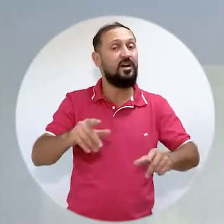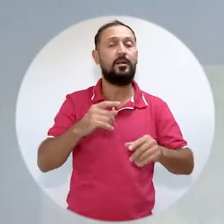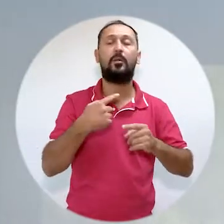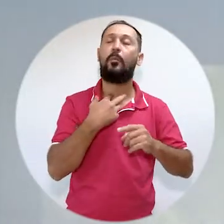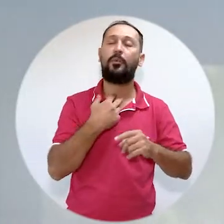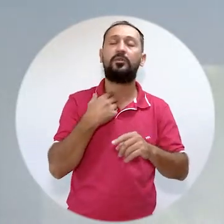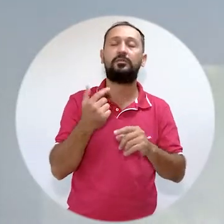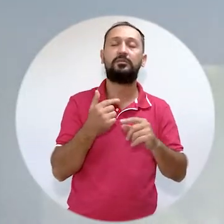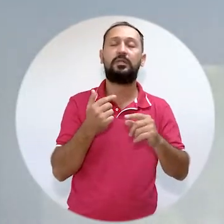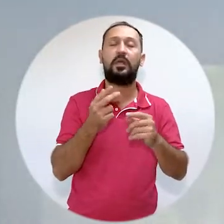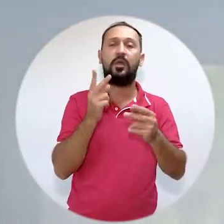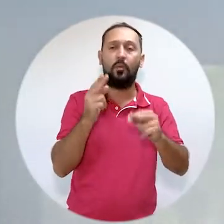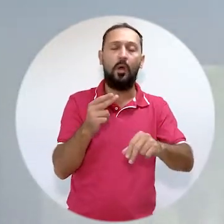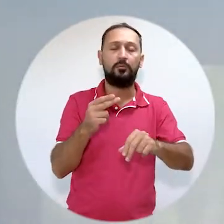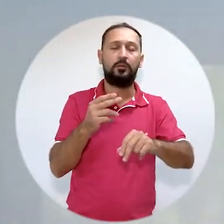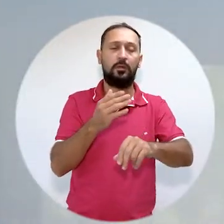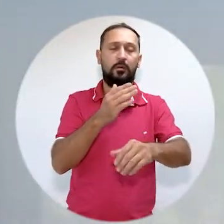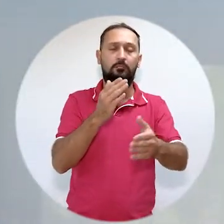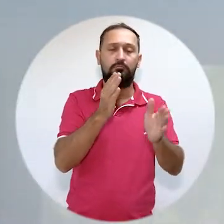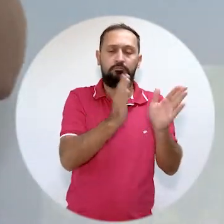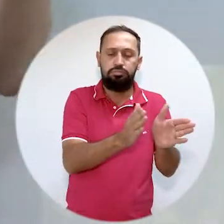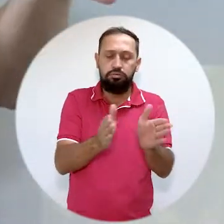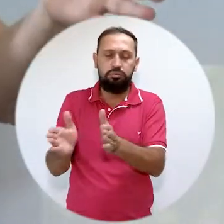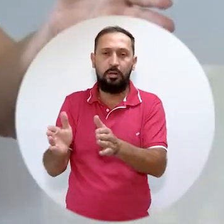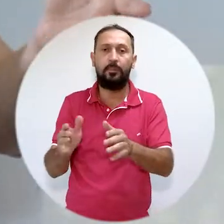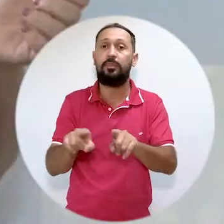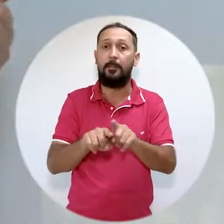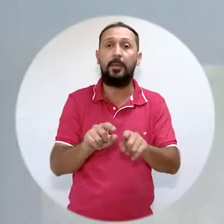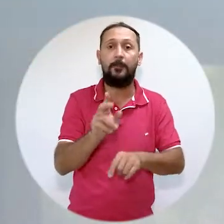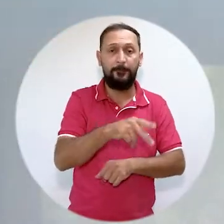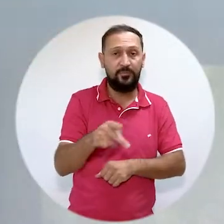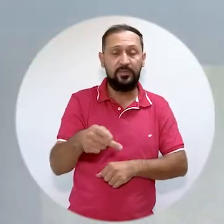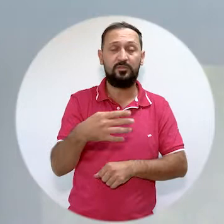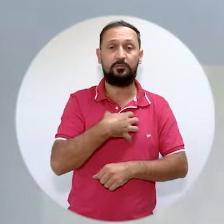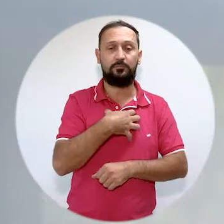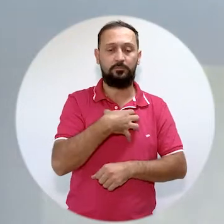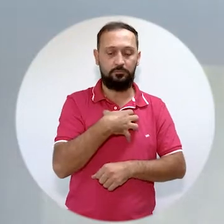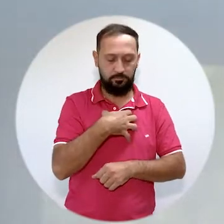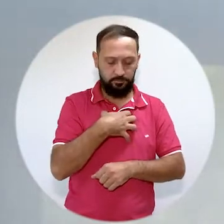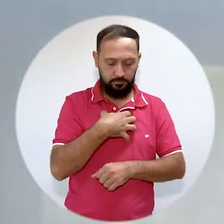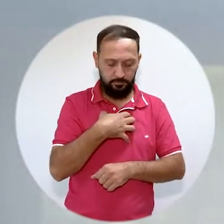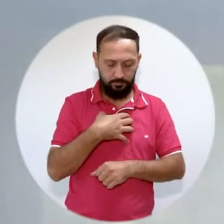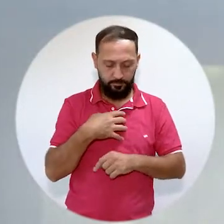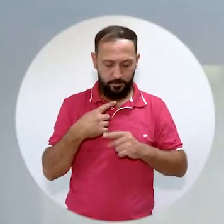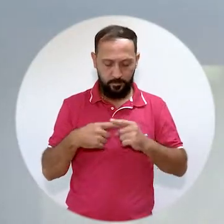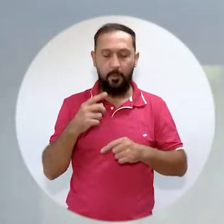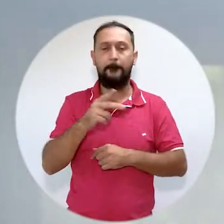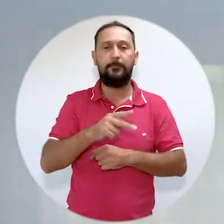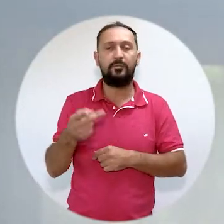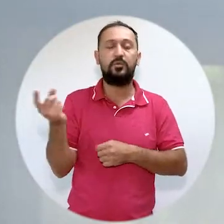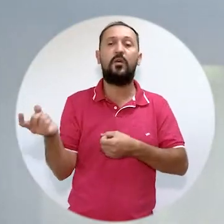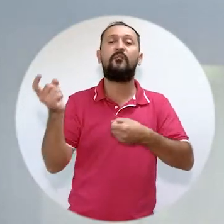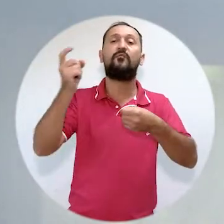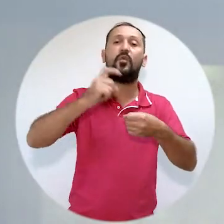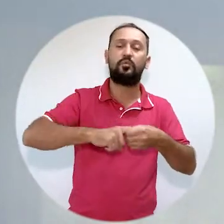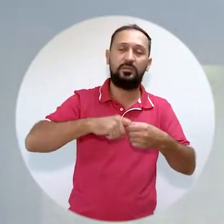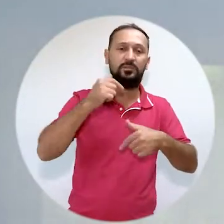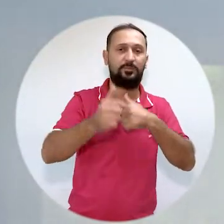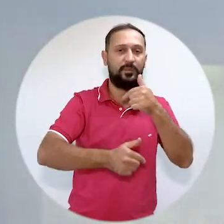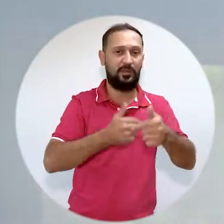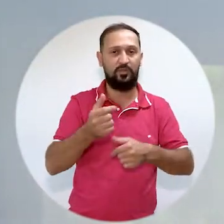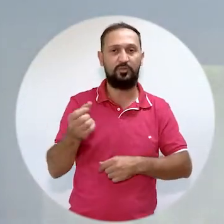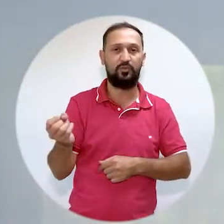podemos padronizar. Ali na escola, o professor também está abalado, porque o professor também está voltando a uma nova